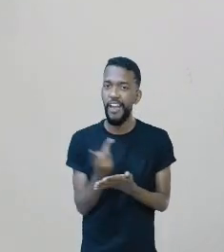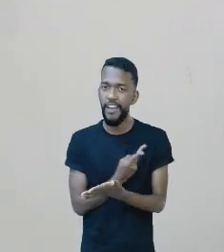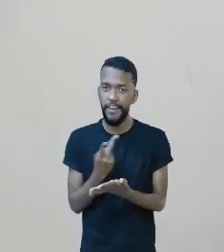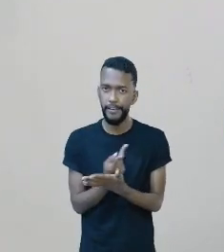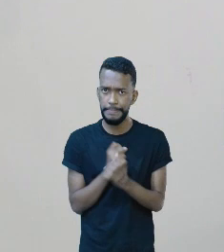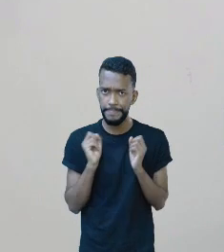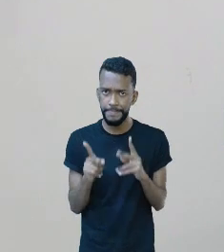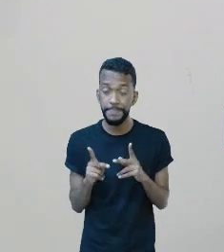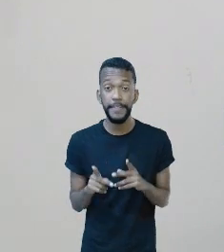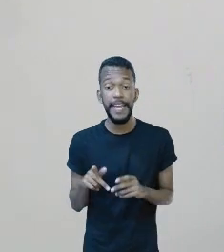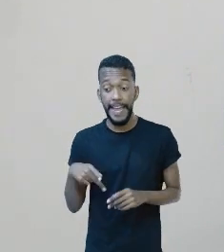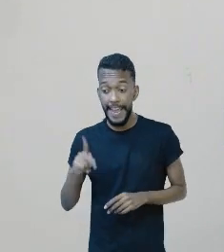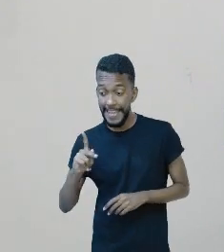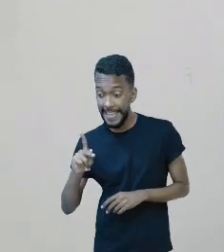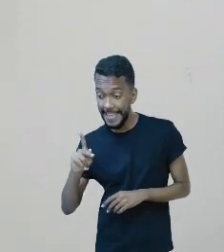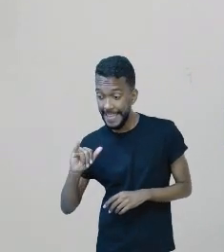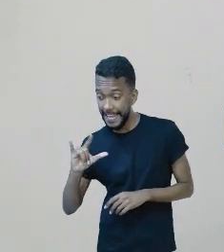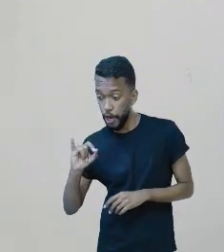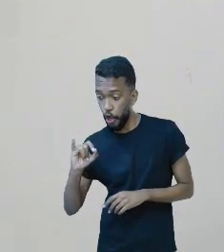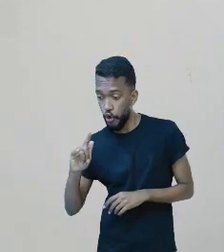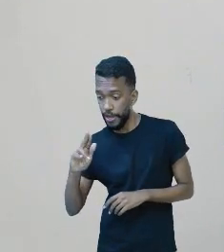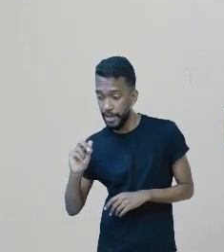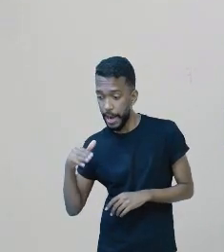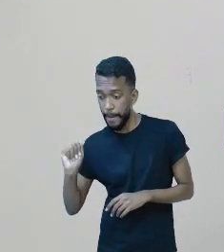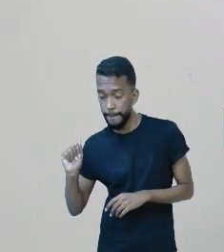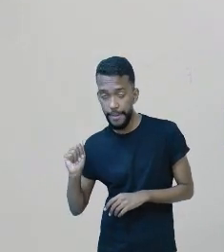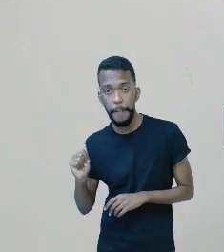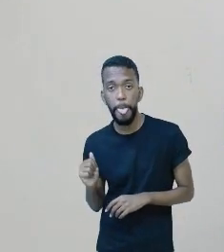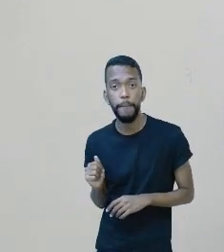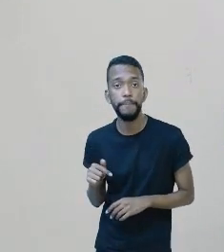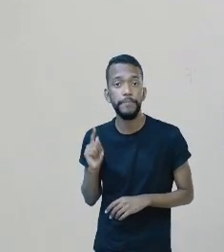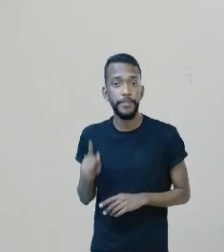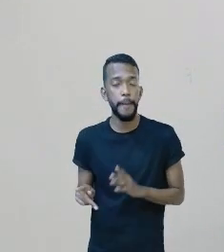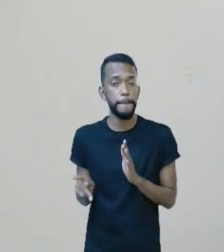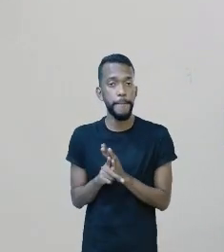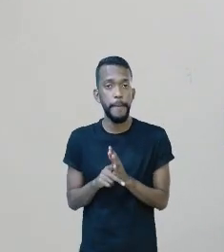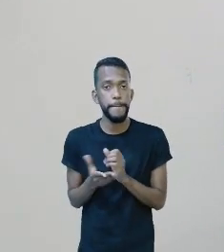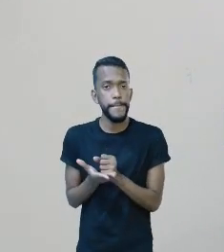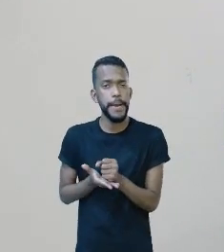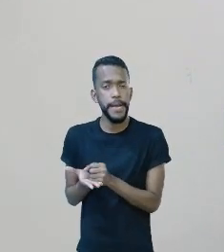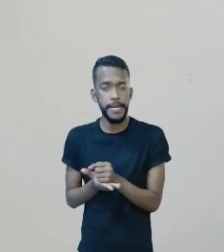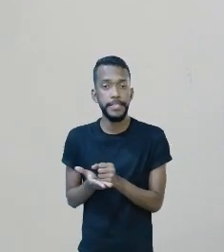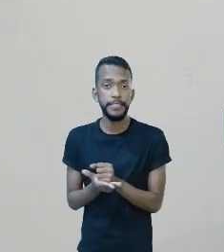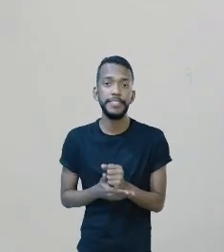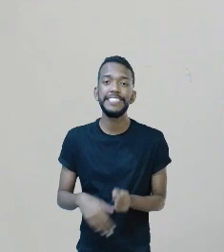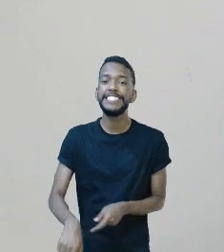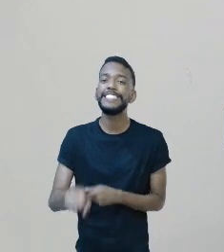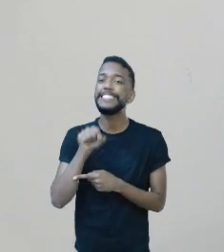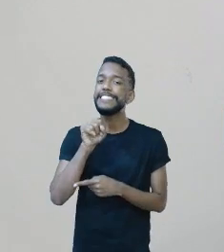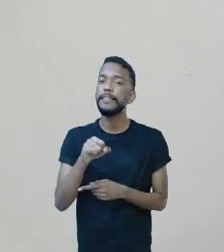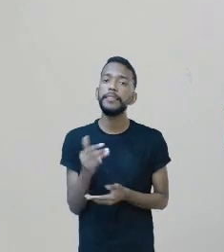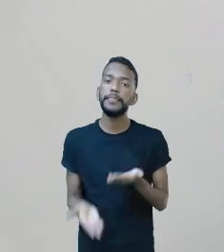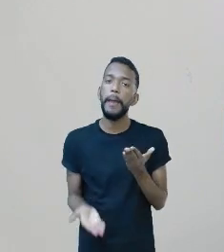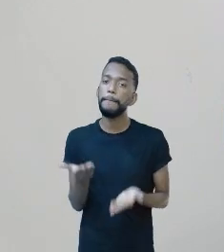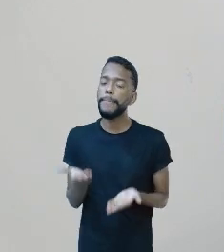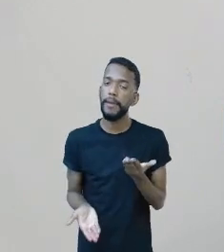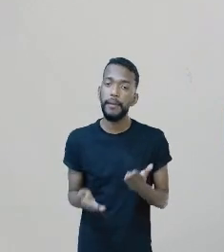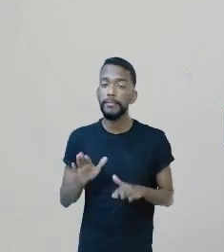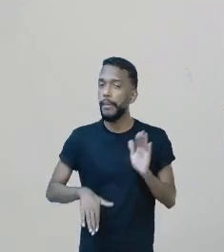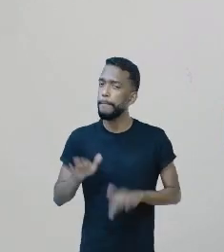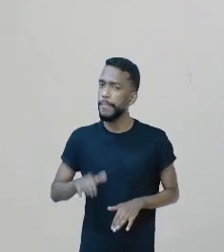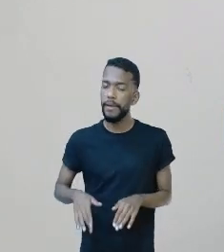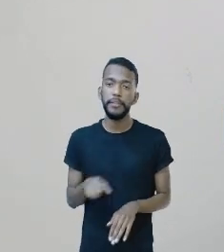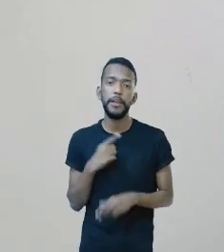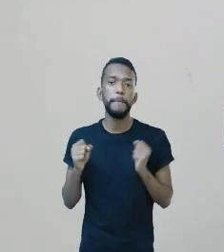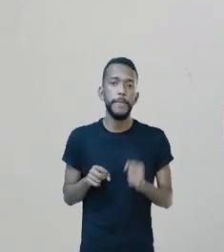O quilograma é a unidade básica das medições de massa, mas dependendo da quantidade do que eu vou pesar,